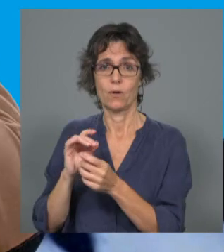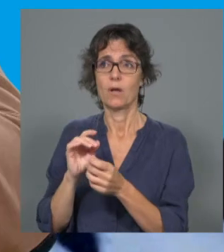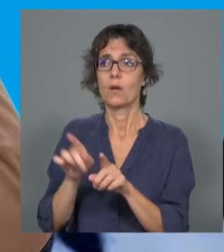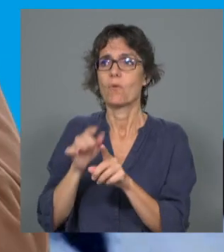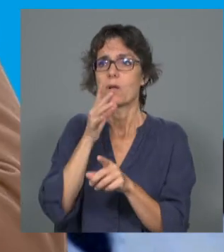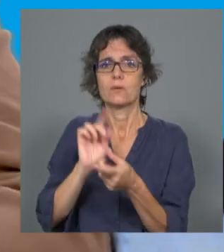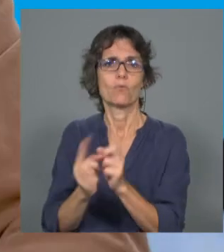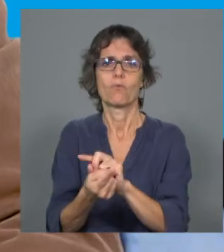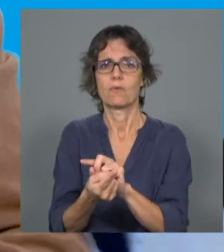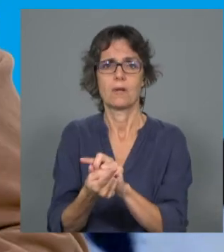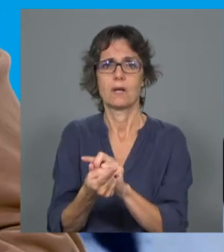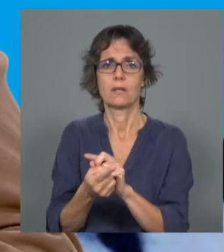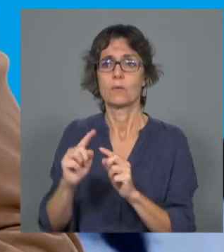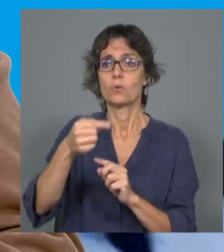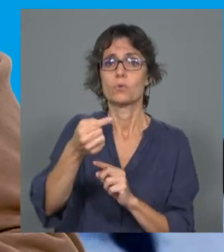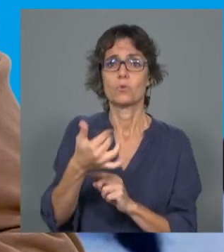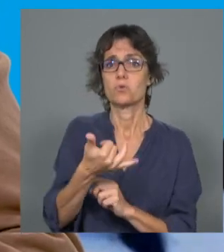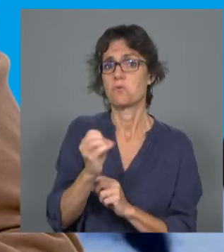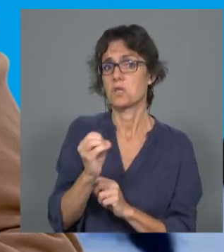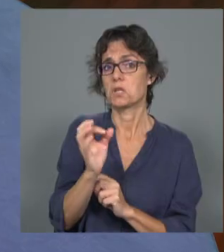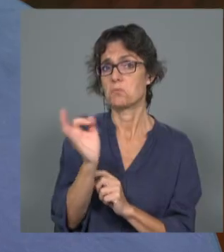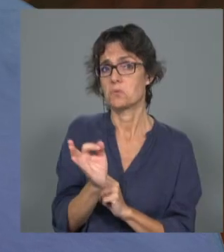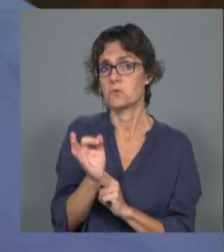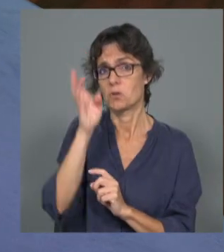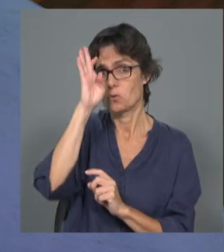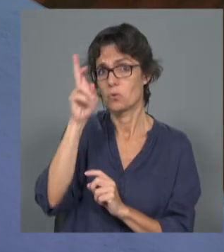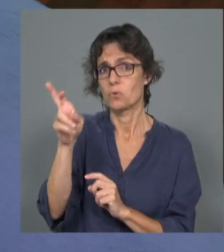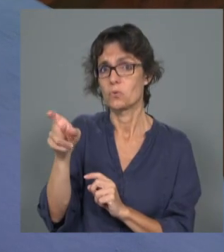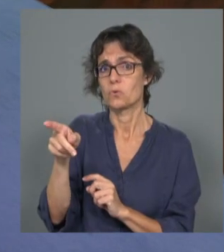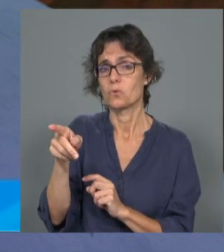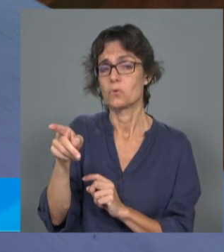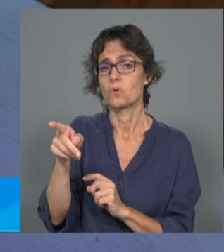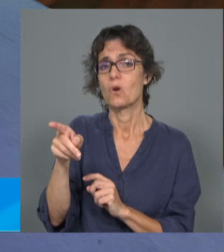de 20% de